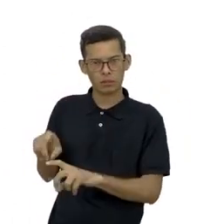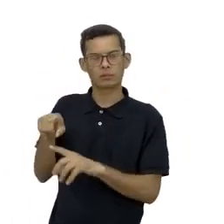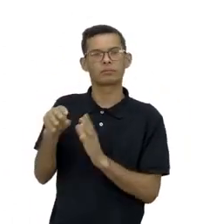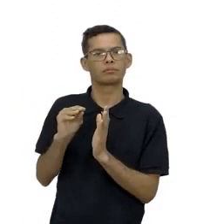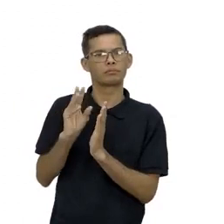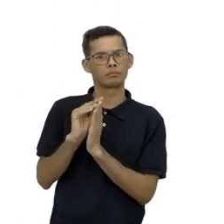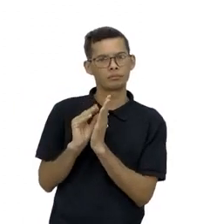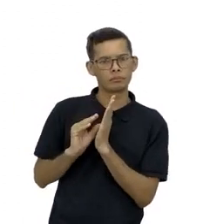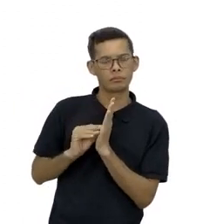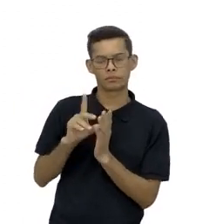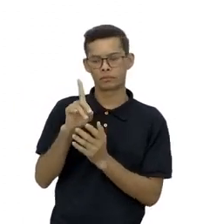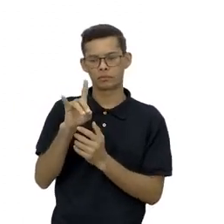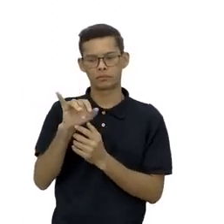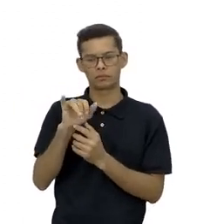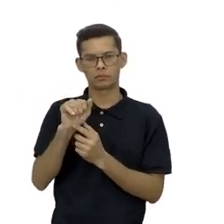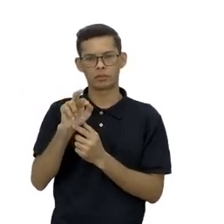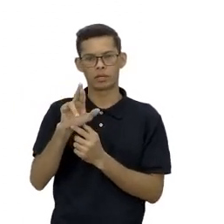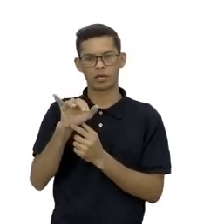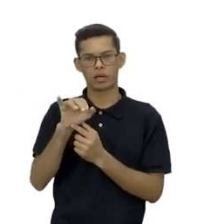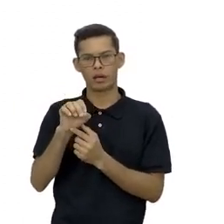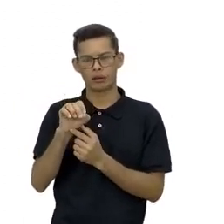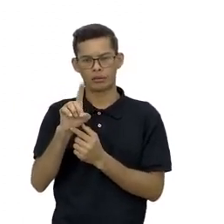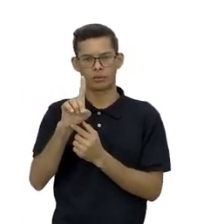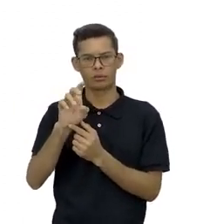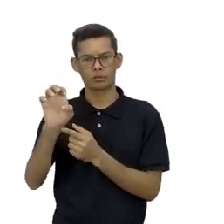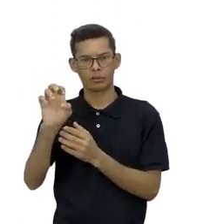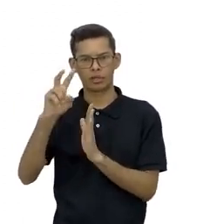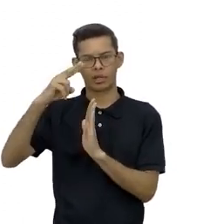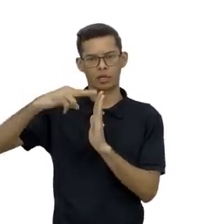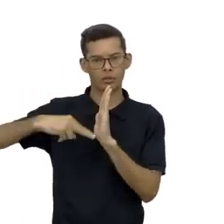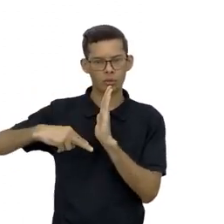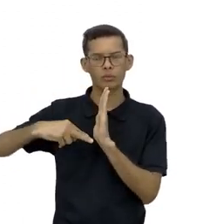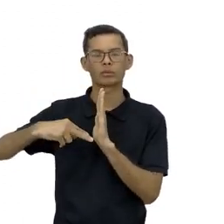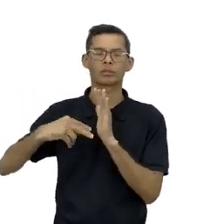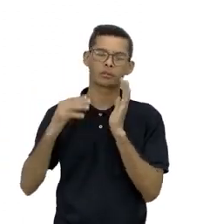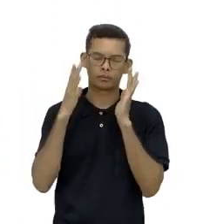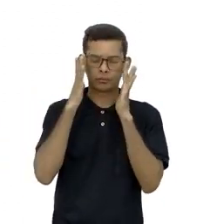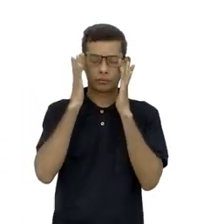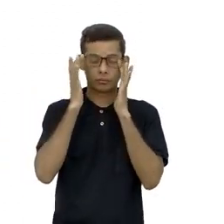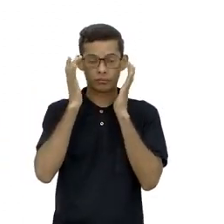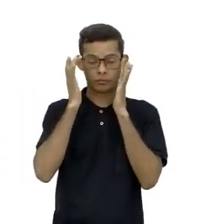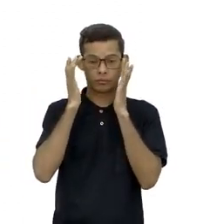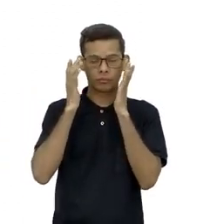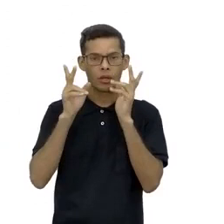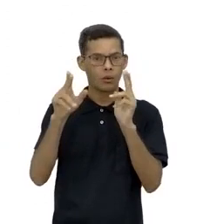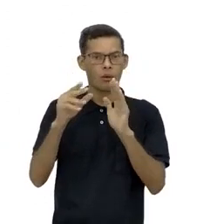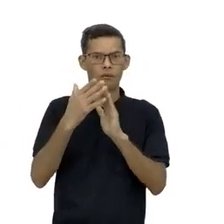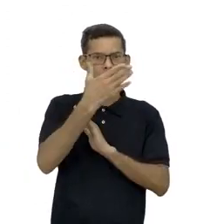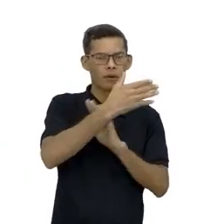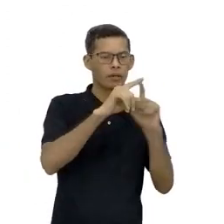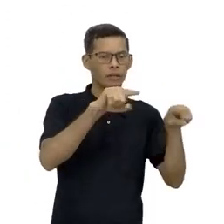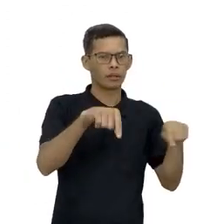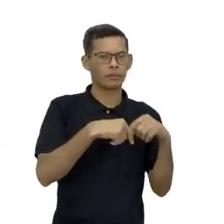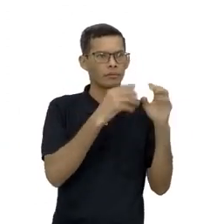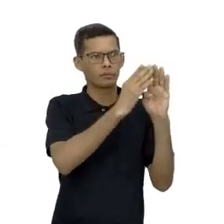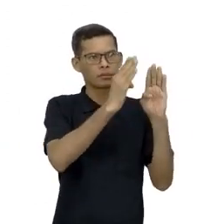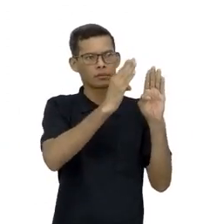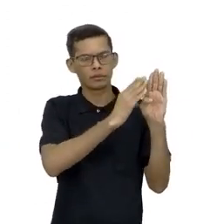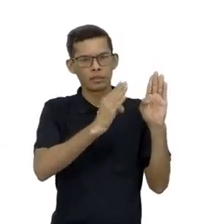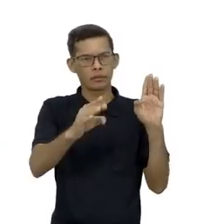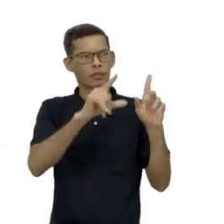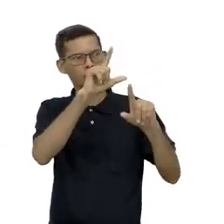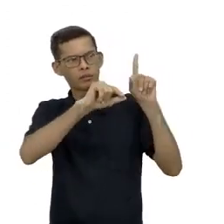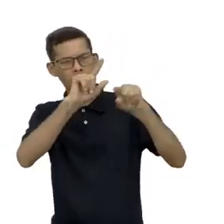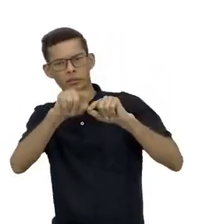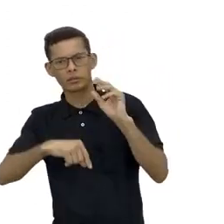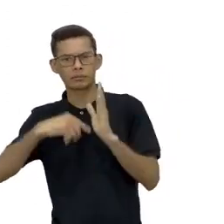eles tomam emprestado na biblioteca ou na sala de leitura. Ok? E, finalmente, a estrela